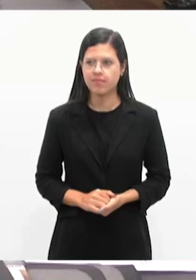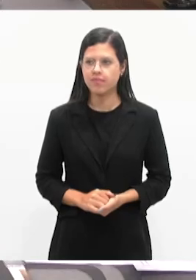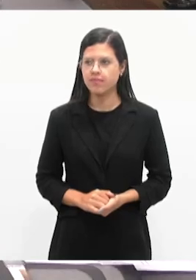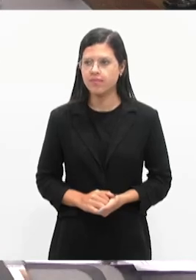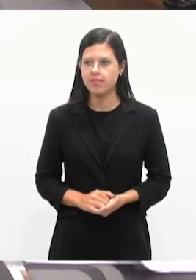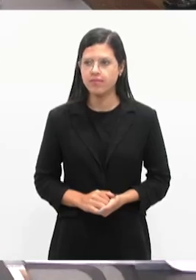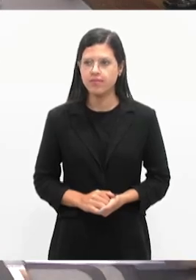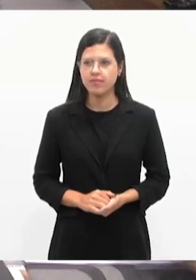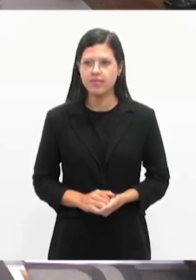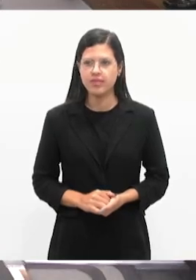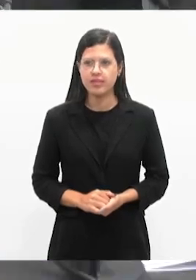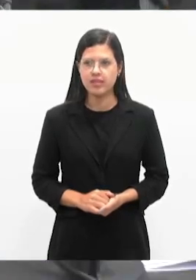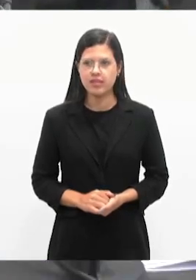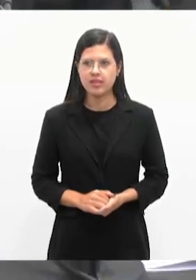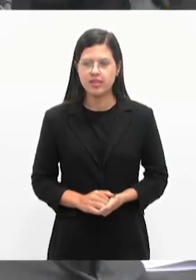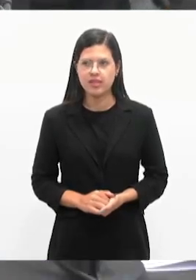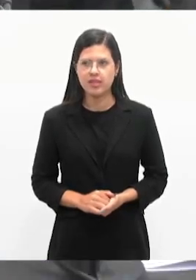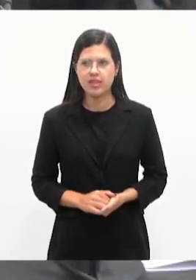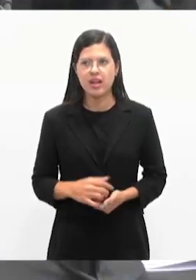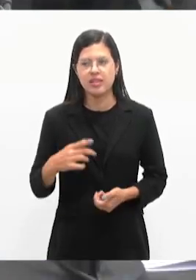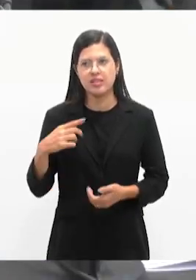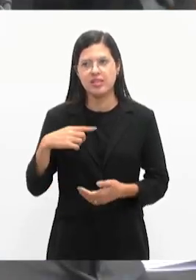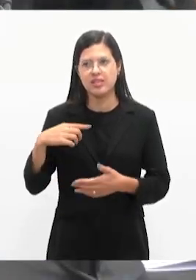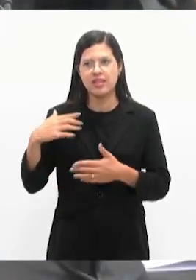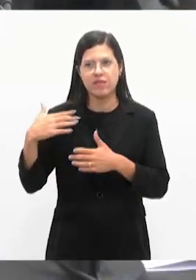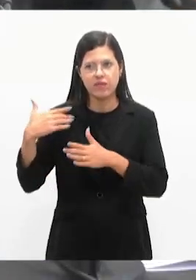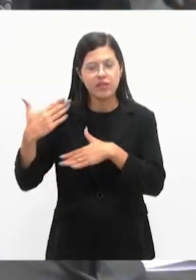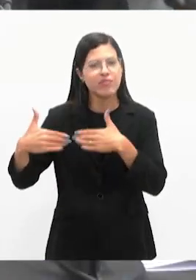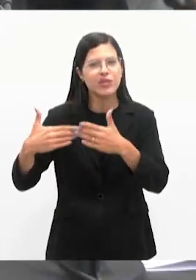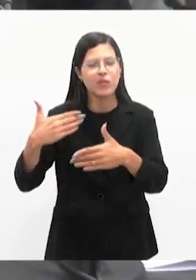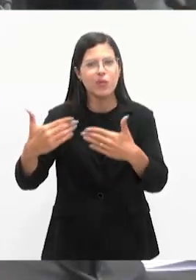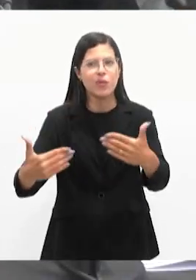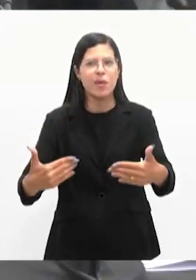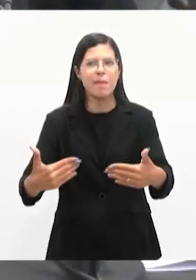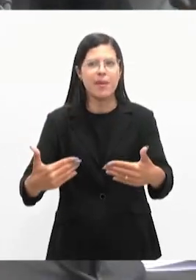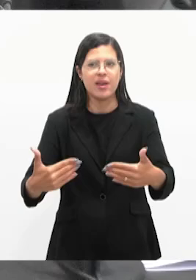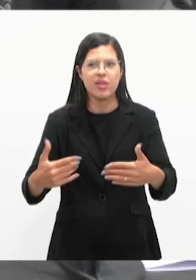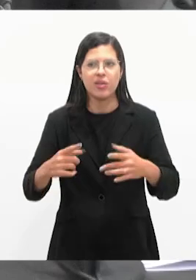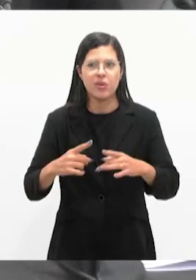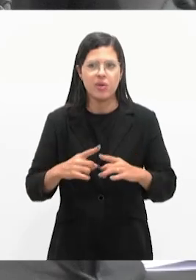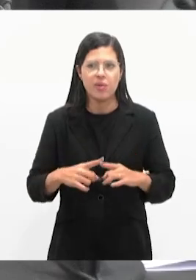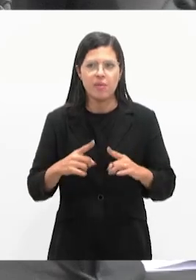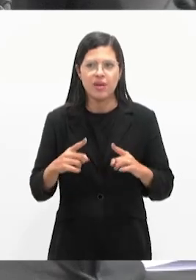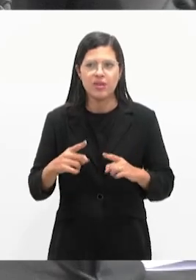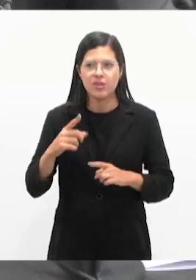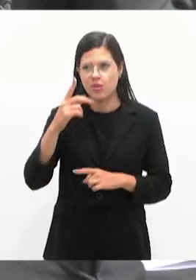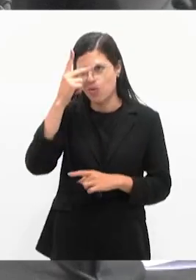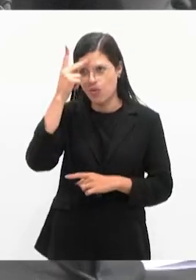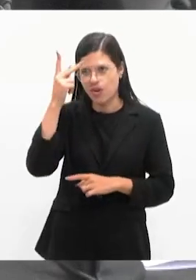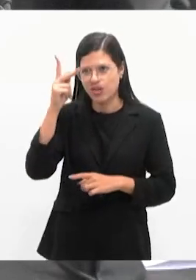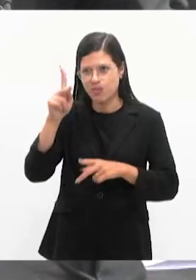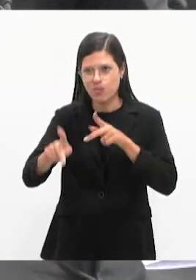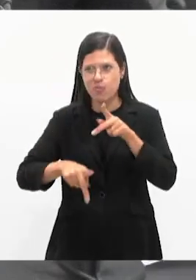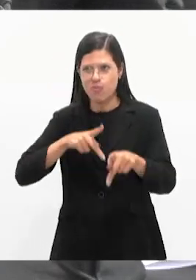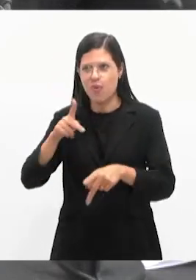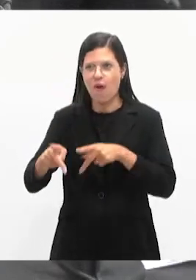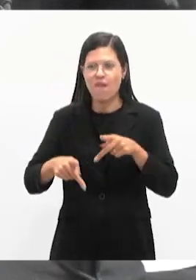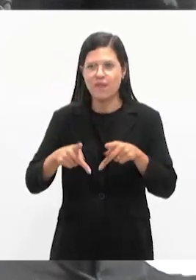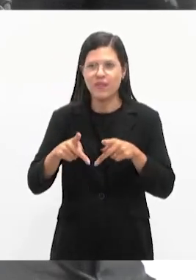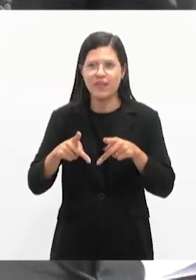Agora, teve a evolução do tempo, né? Mas, recentemente, também, o povo da pegação vai para lá, né?